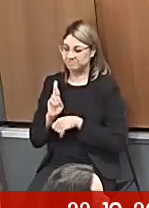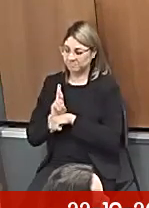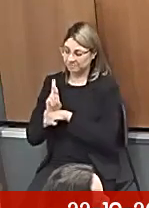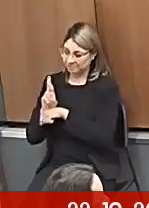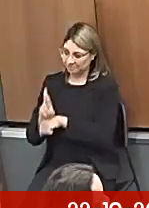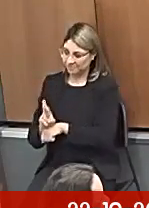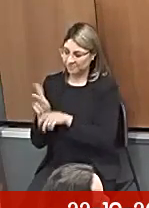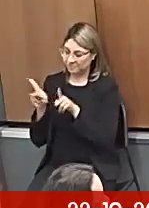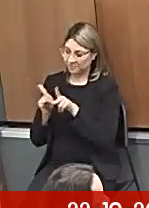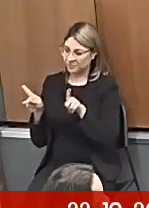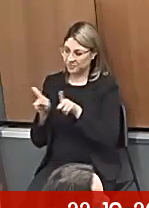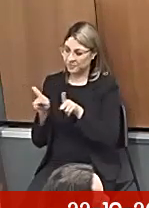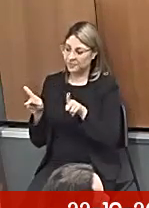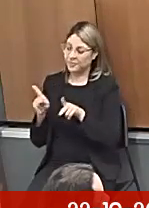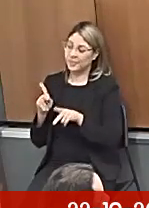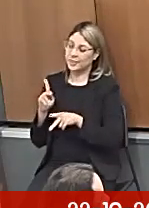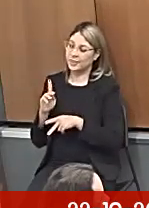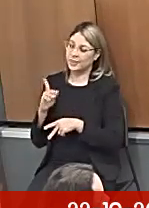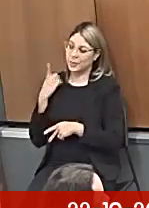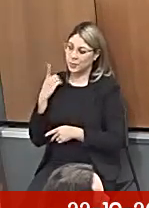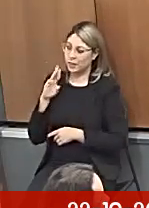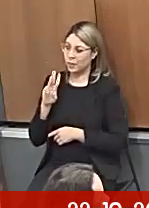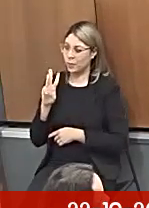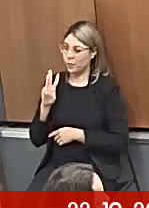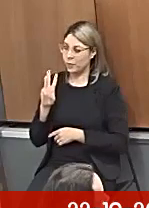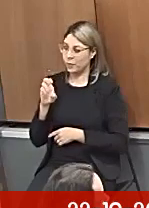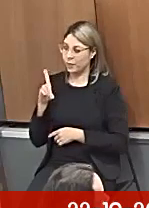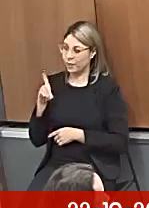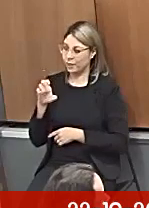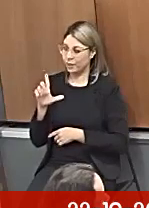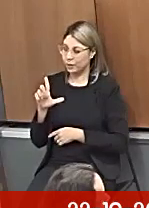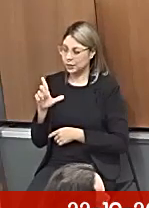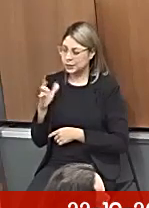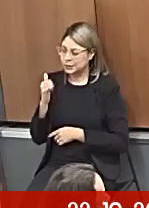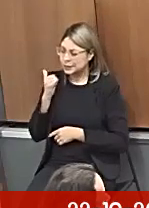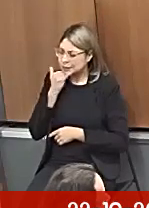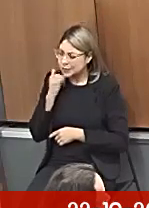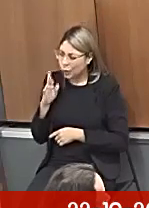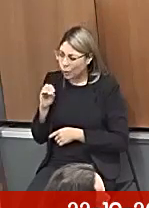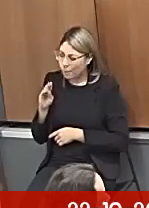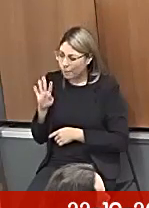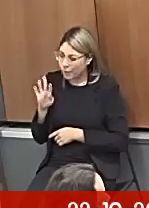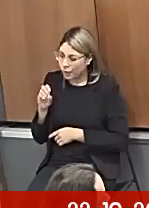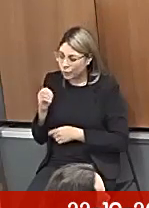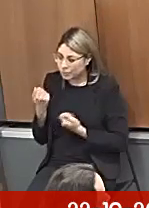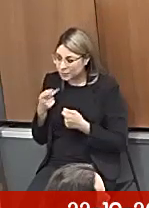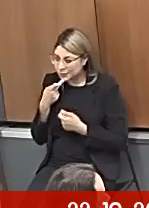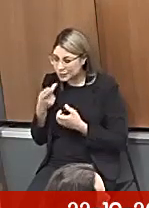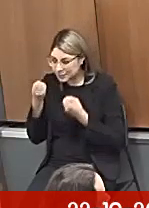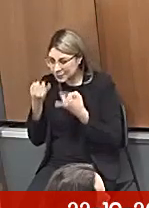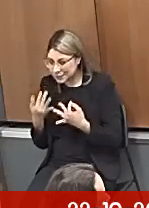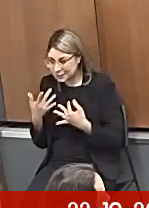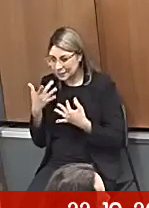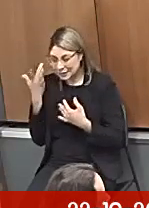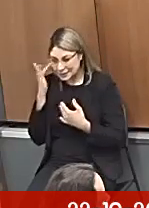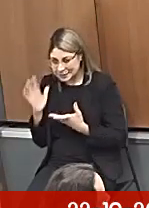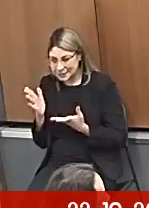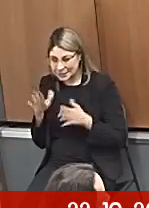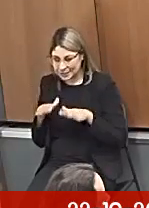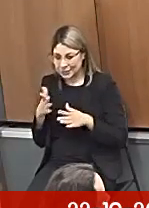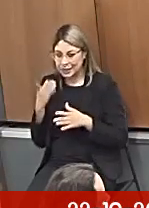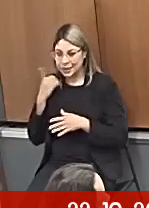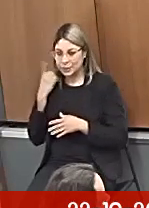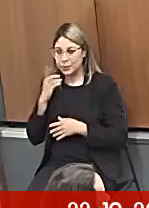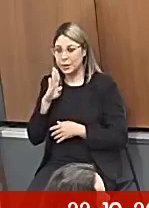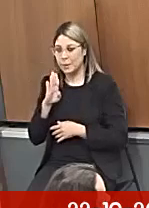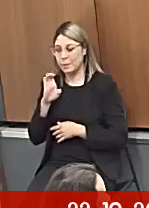do professor Wendel. Roberto, só me perdoe, deixa eu só justificar, porque senão as pessoas acham esquisito. O